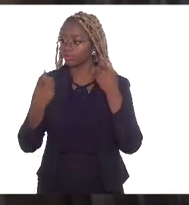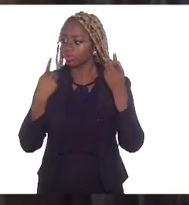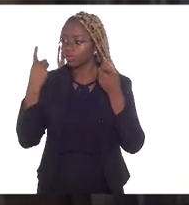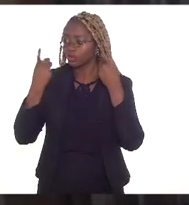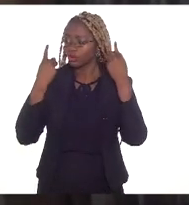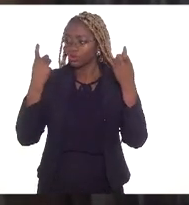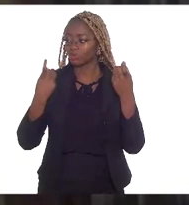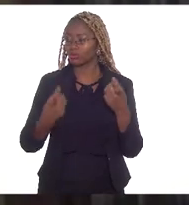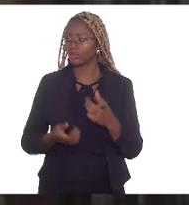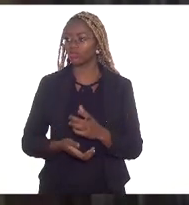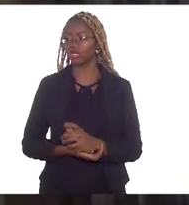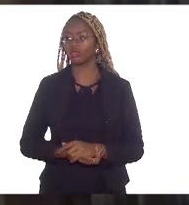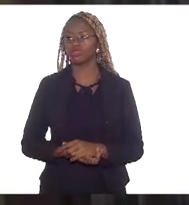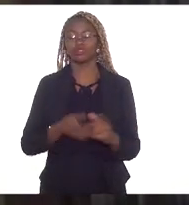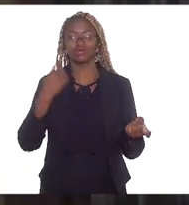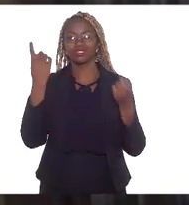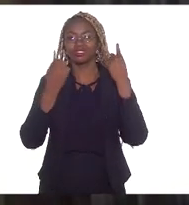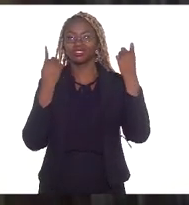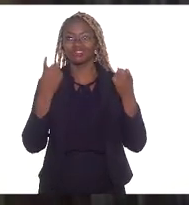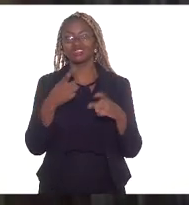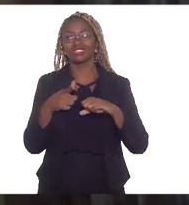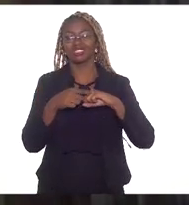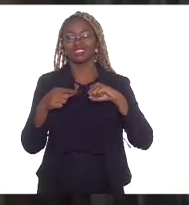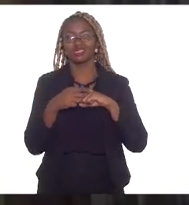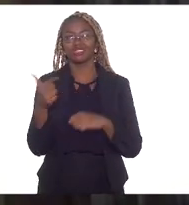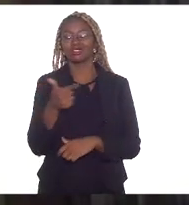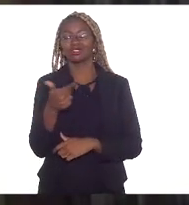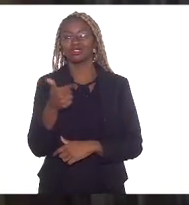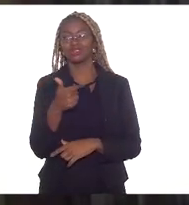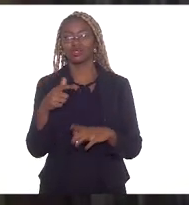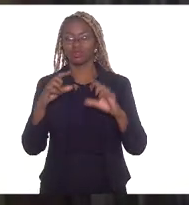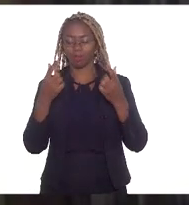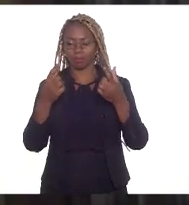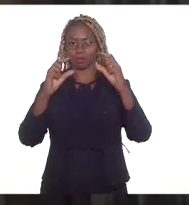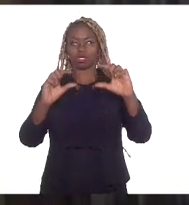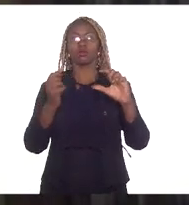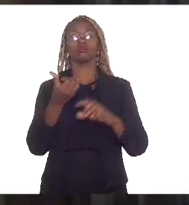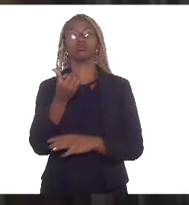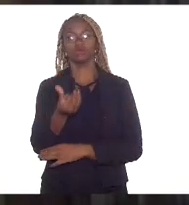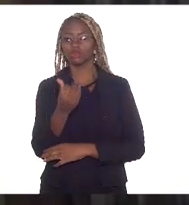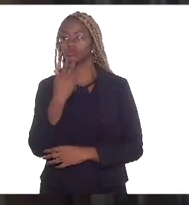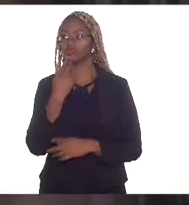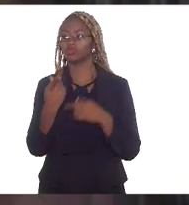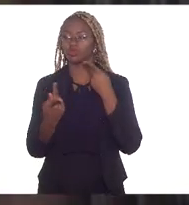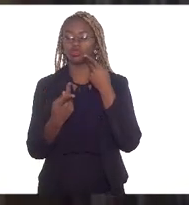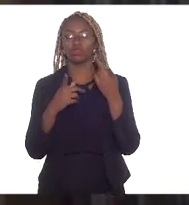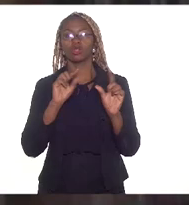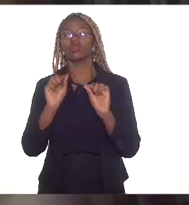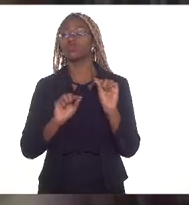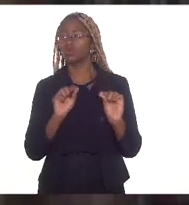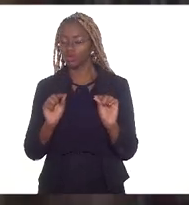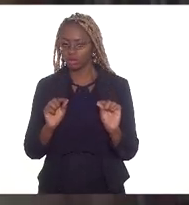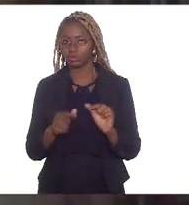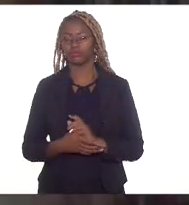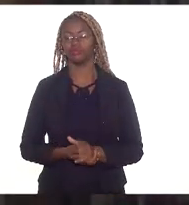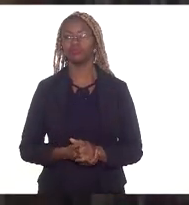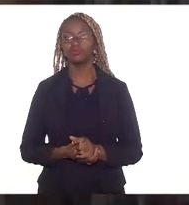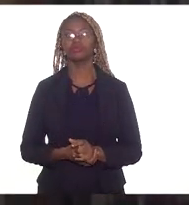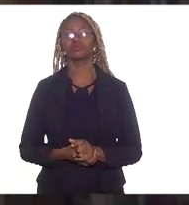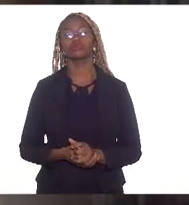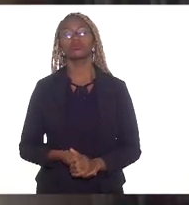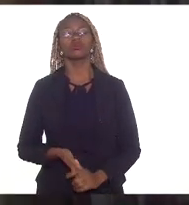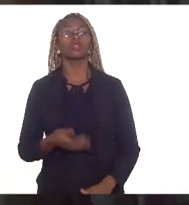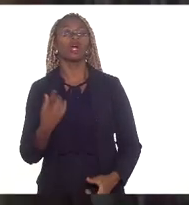é o artigo 2º, o parágrafo 6º, onde diz o seguinte: os valores de despesas